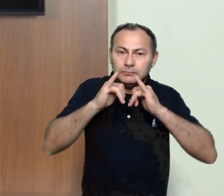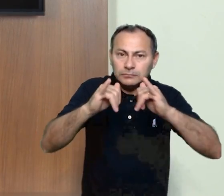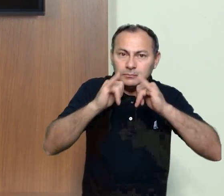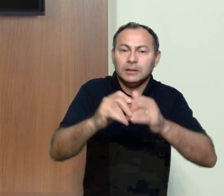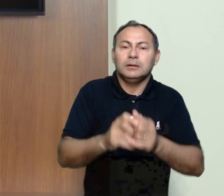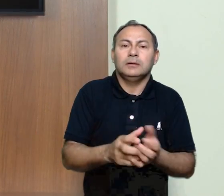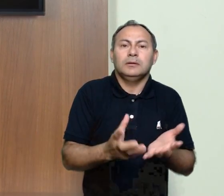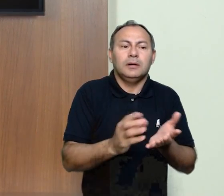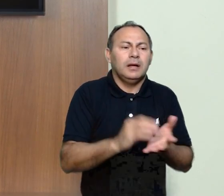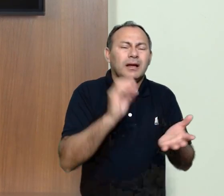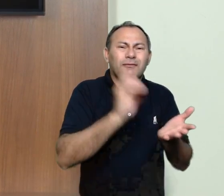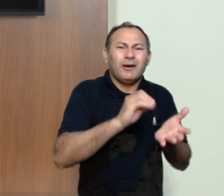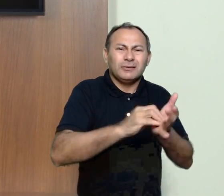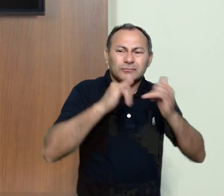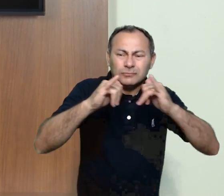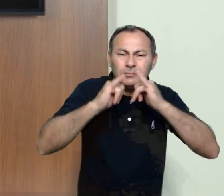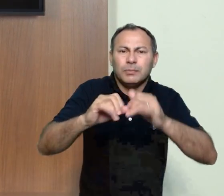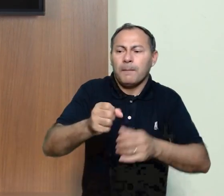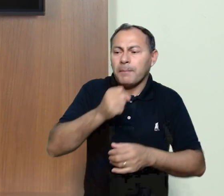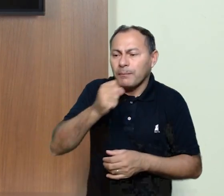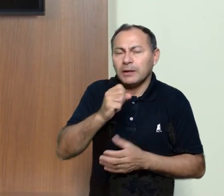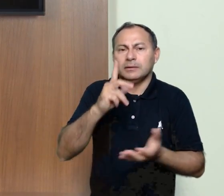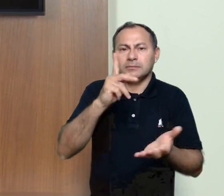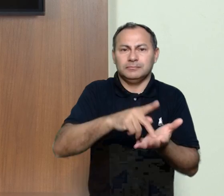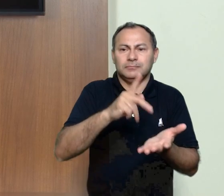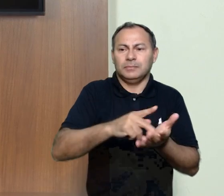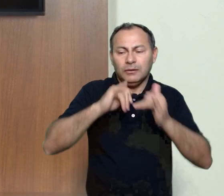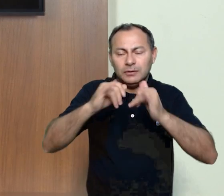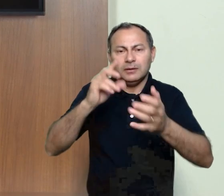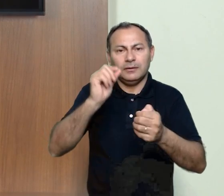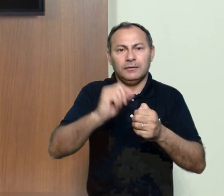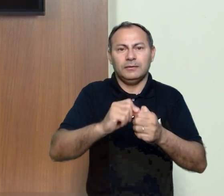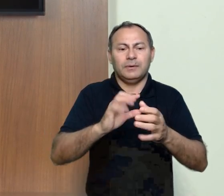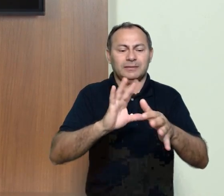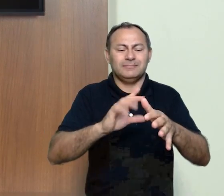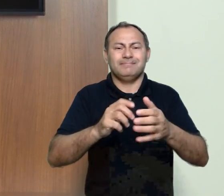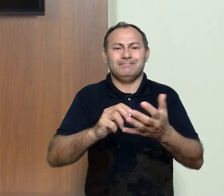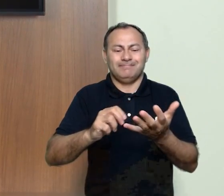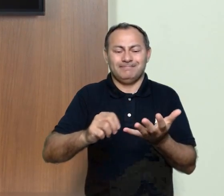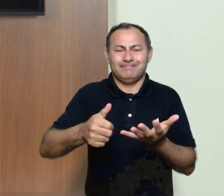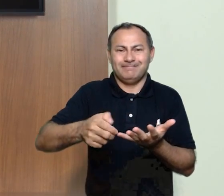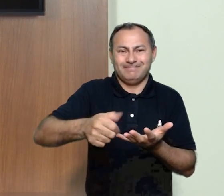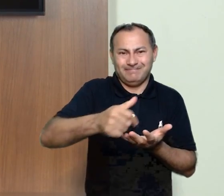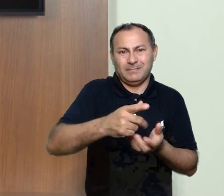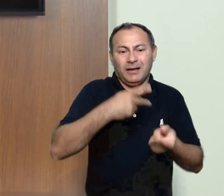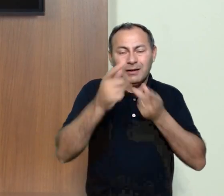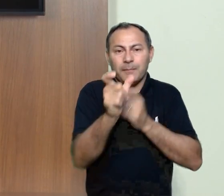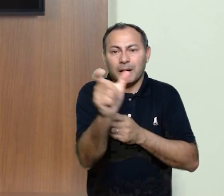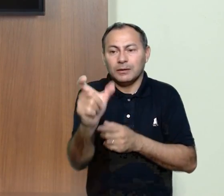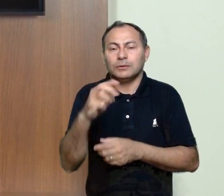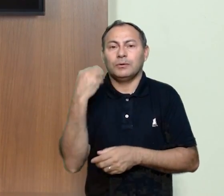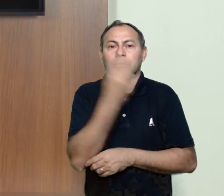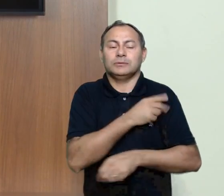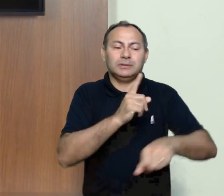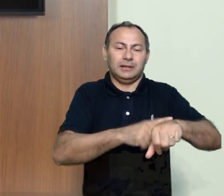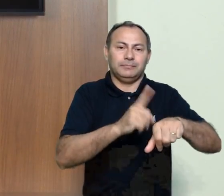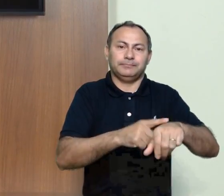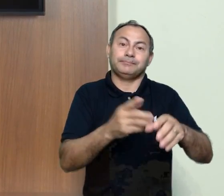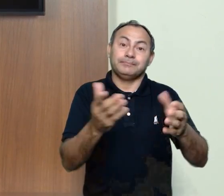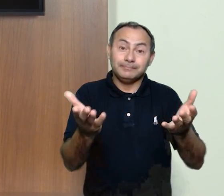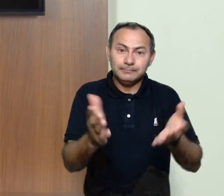essa falta de informação para os jornalistas, verdadeiras fake news, para usarmos uma palavra do nosso